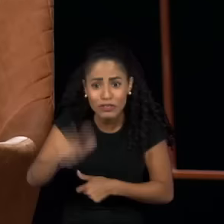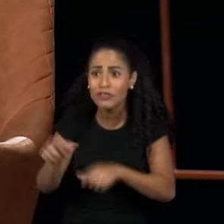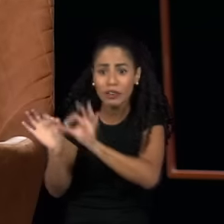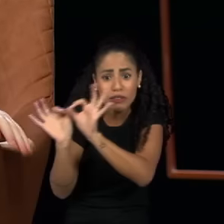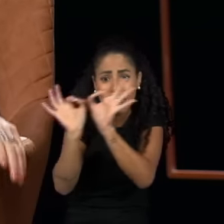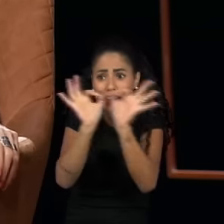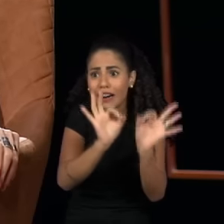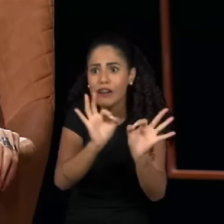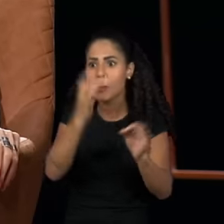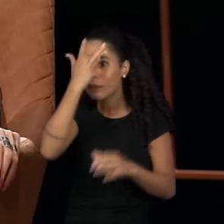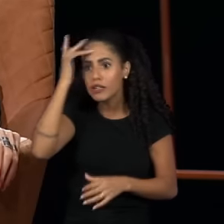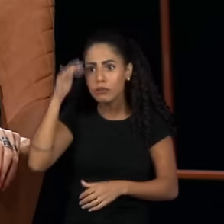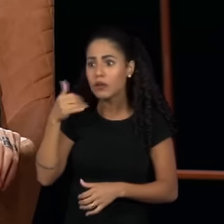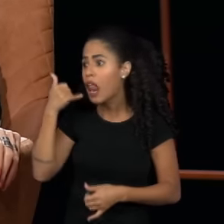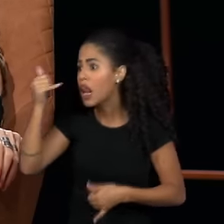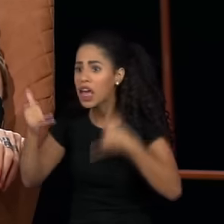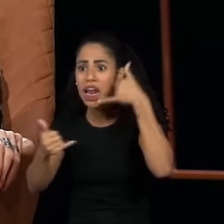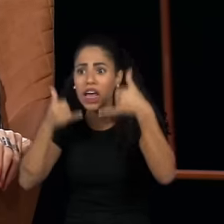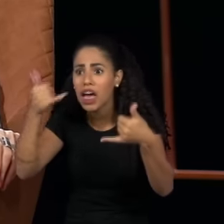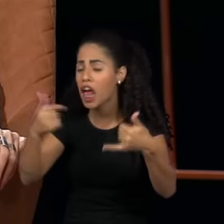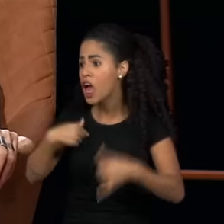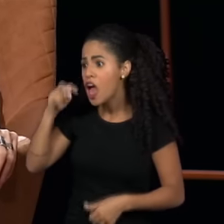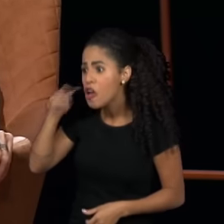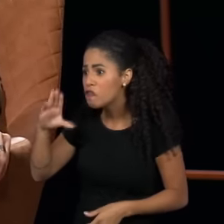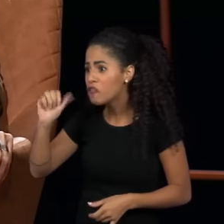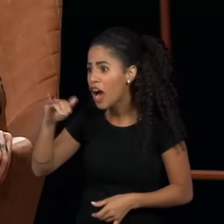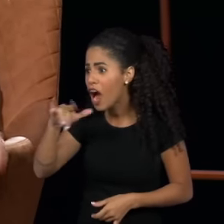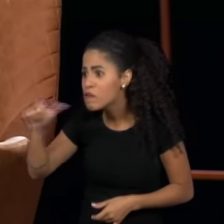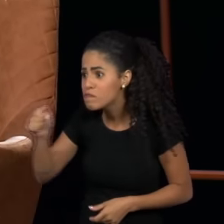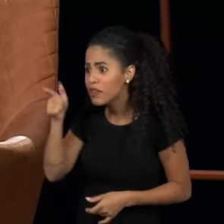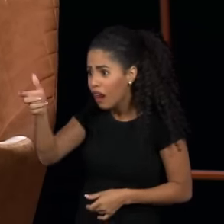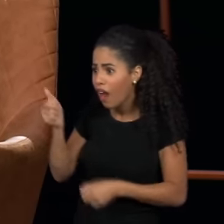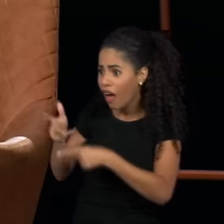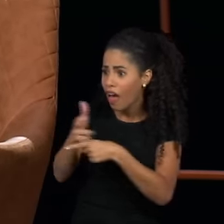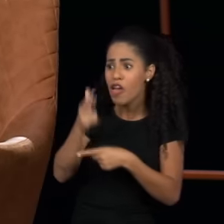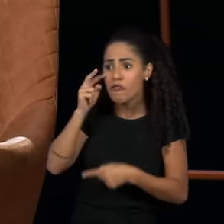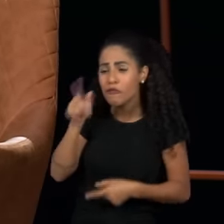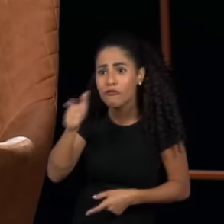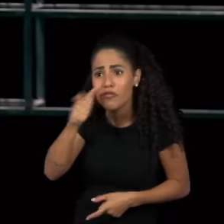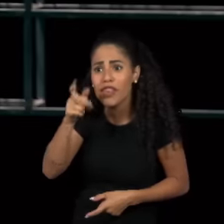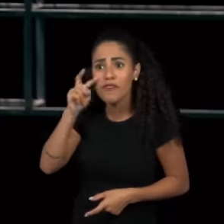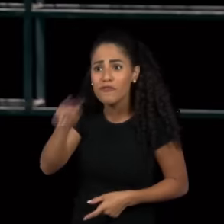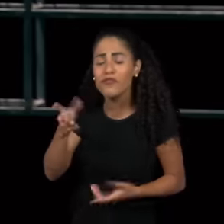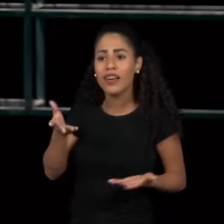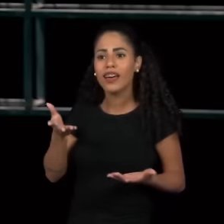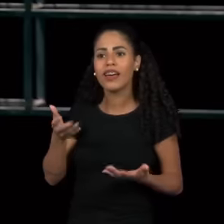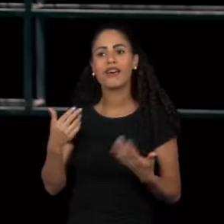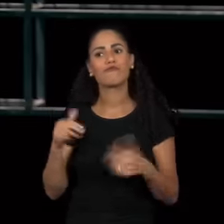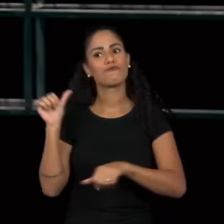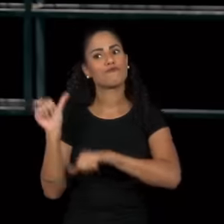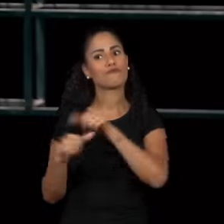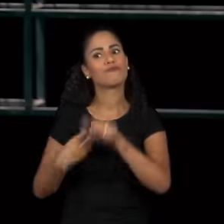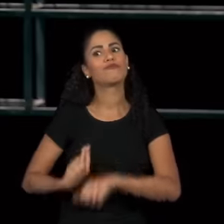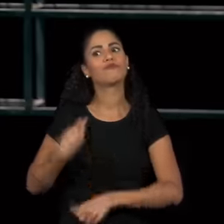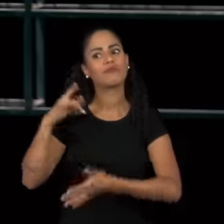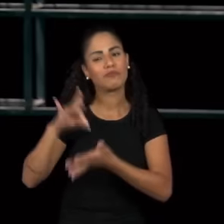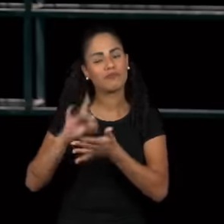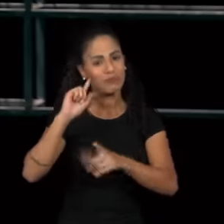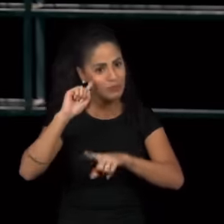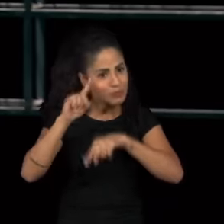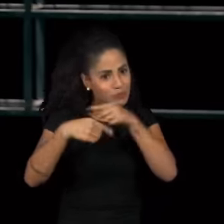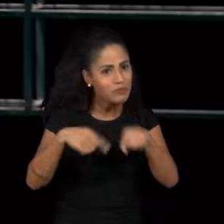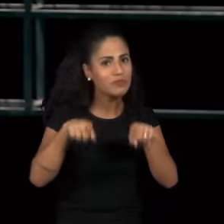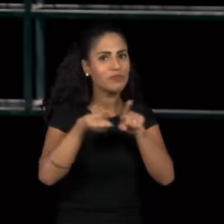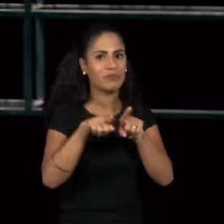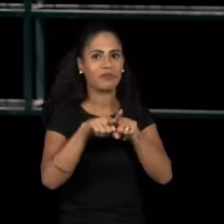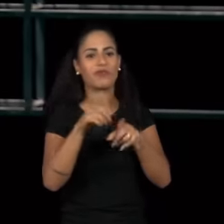Porque todo mundo ligava, falando, eu tô vendo a sua filha na minissérie. A vida muda, né? Bom, logo em seguida, né, como o